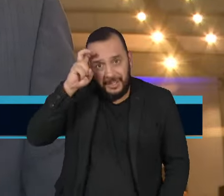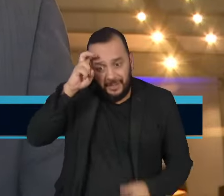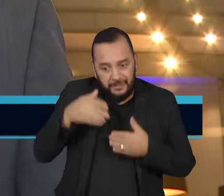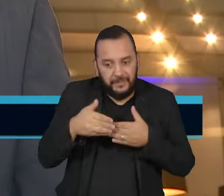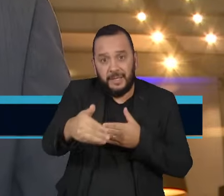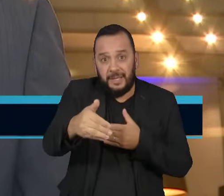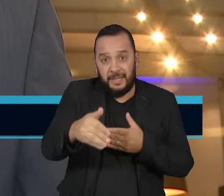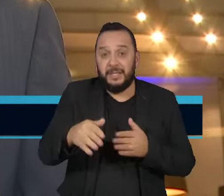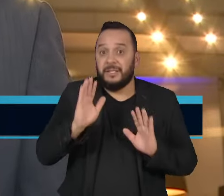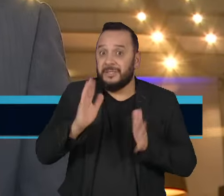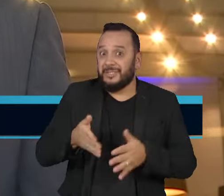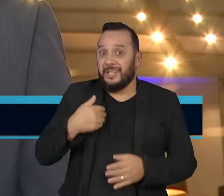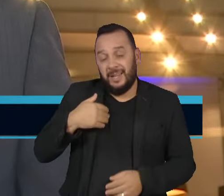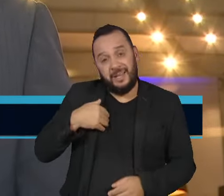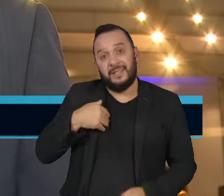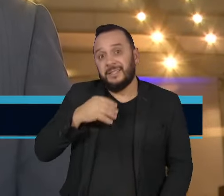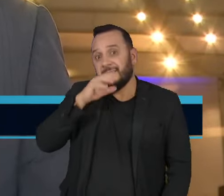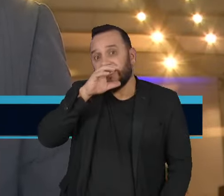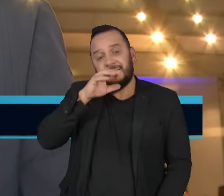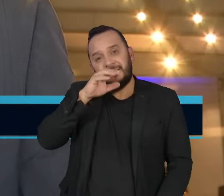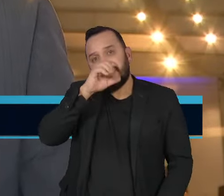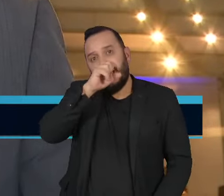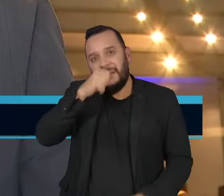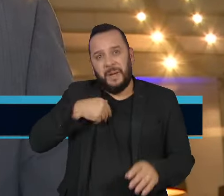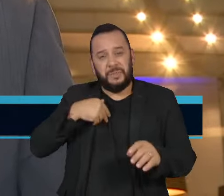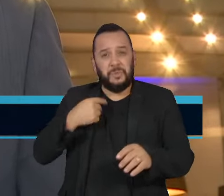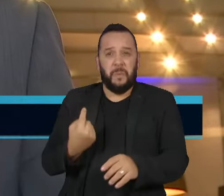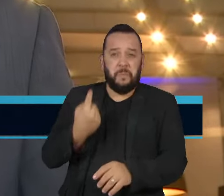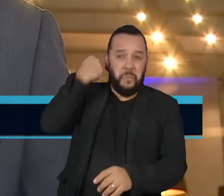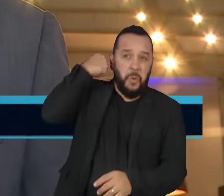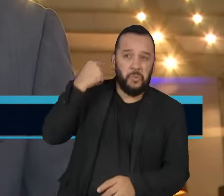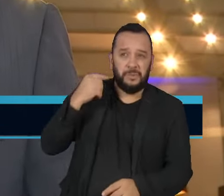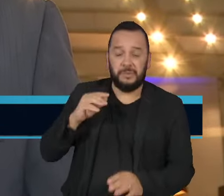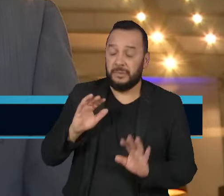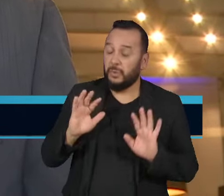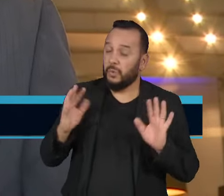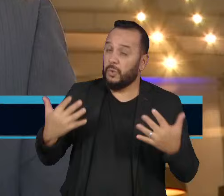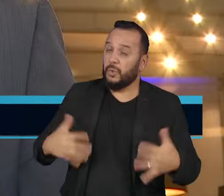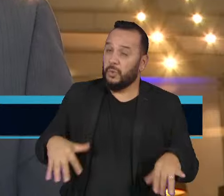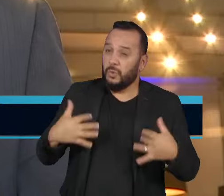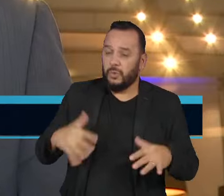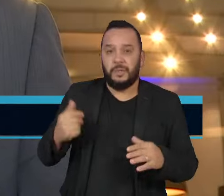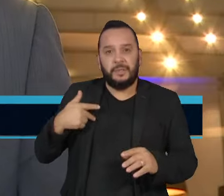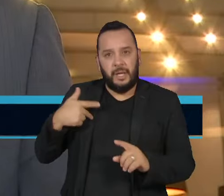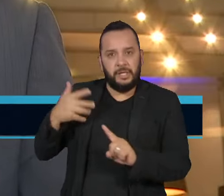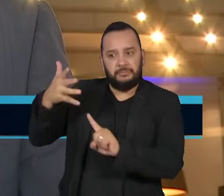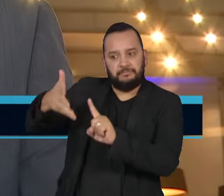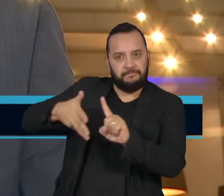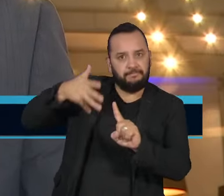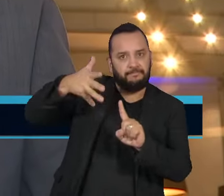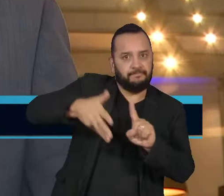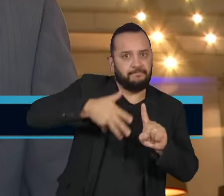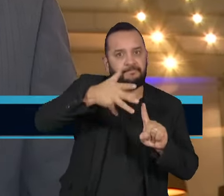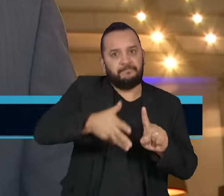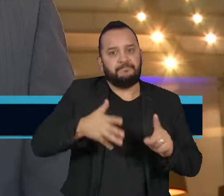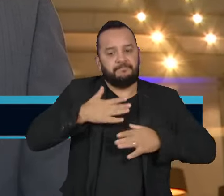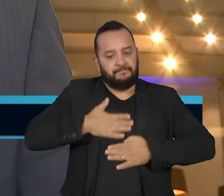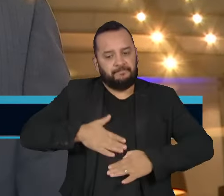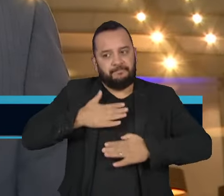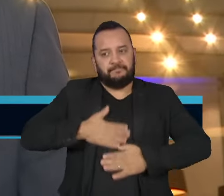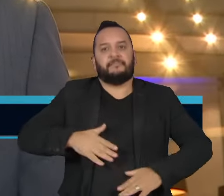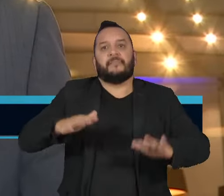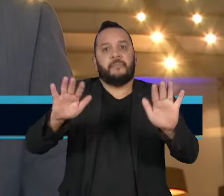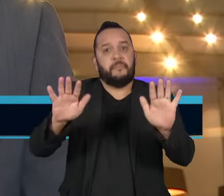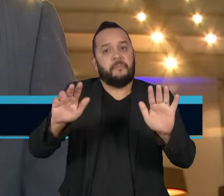do atentado do fim de semana. Pelo menos no discurso, o ataque deve dar lugar à moderação como o tom da campanha.